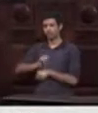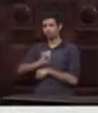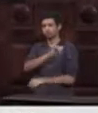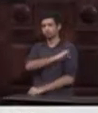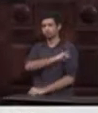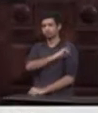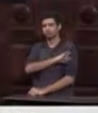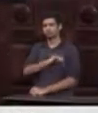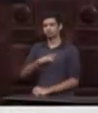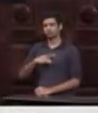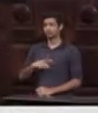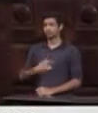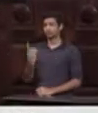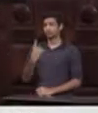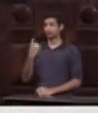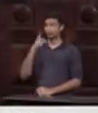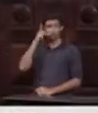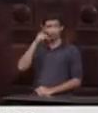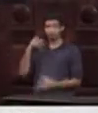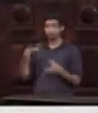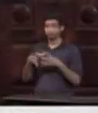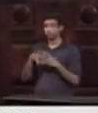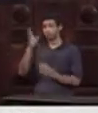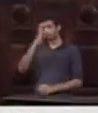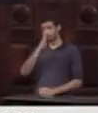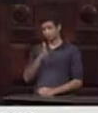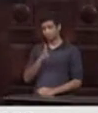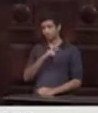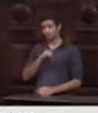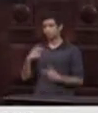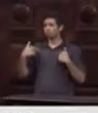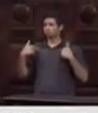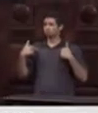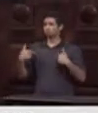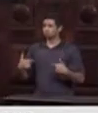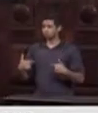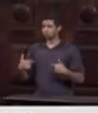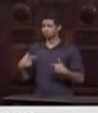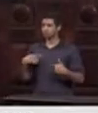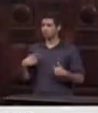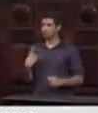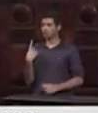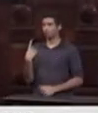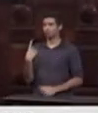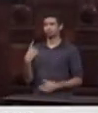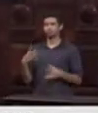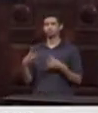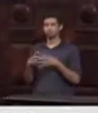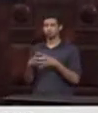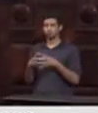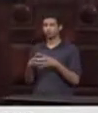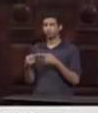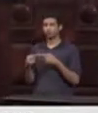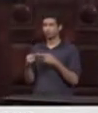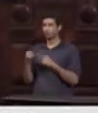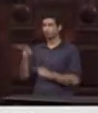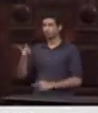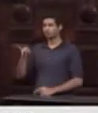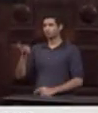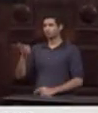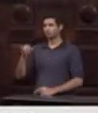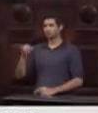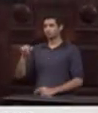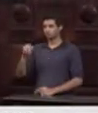primeiro diretório do partido no Brasil a se pronunciar de maneira unânime através da executiva